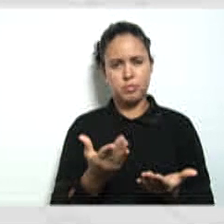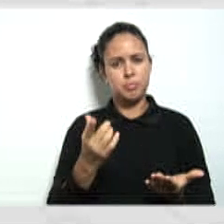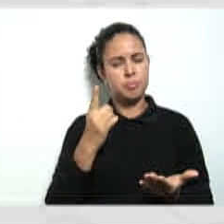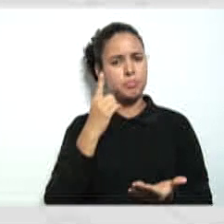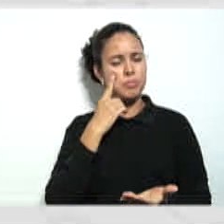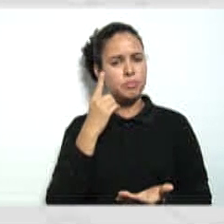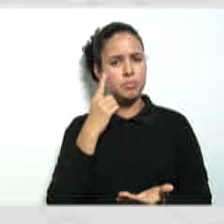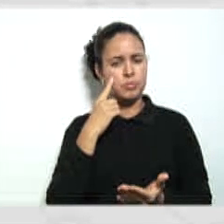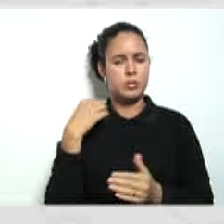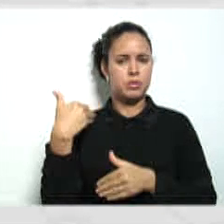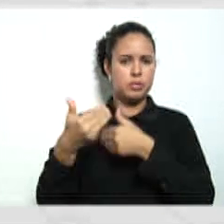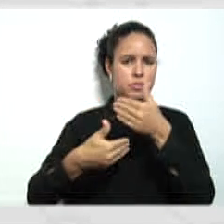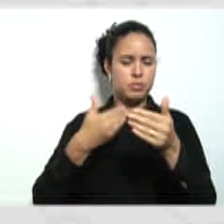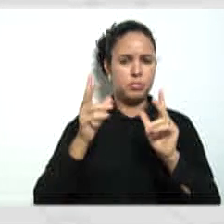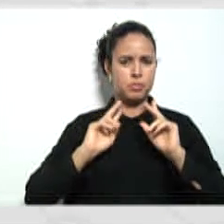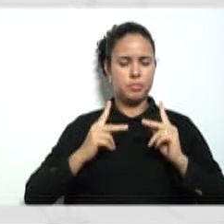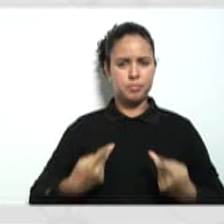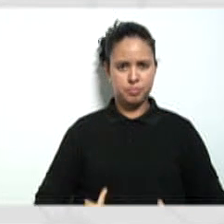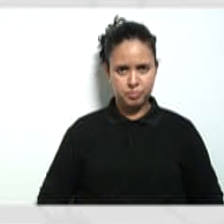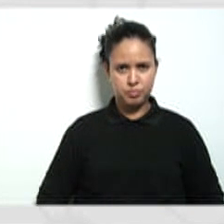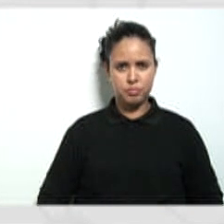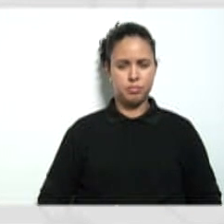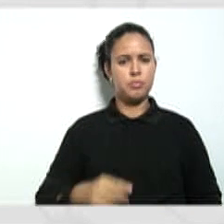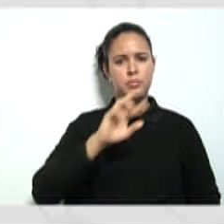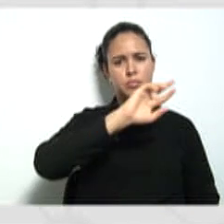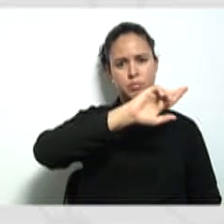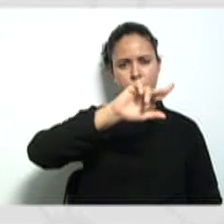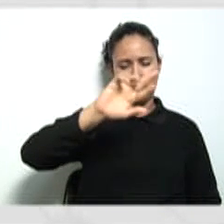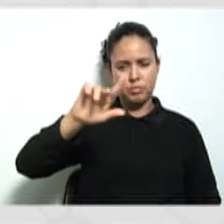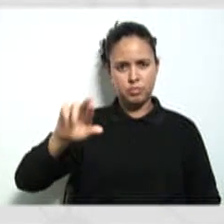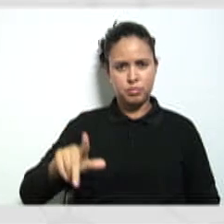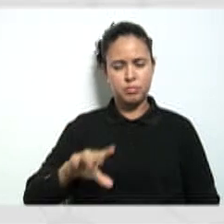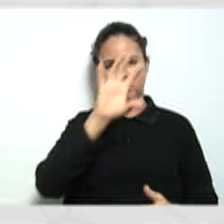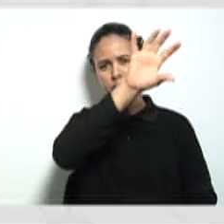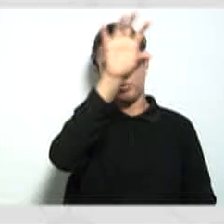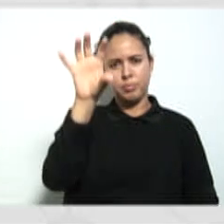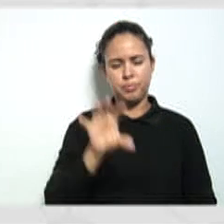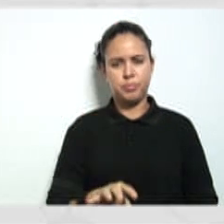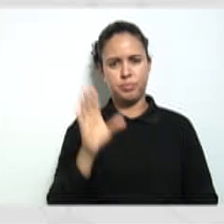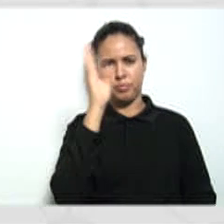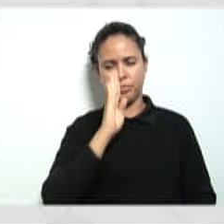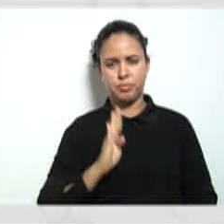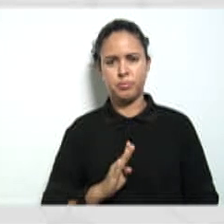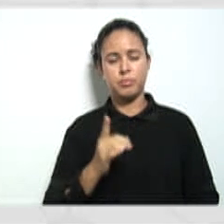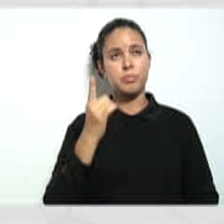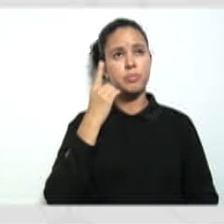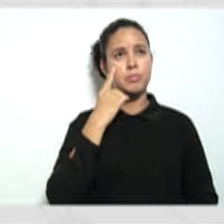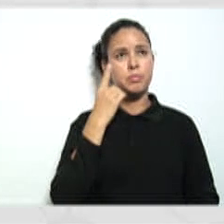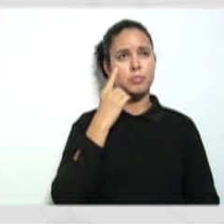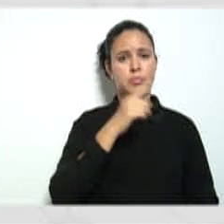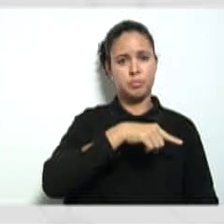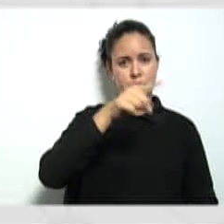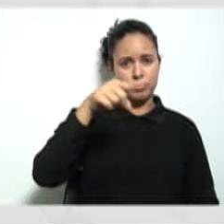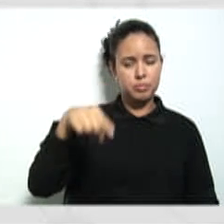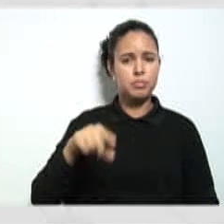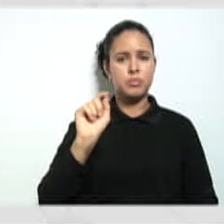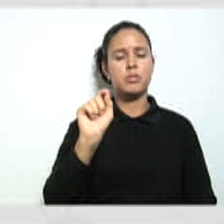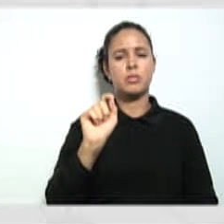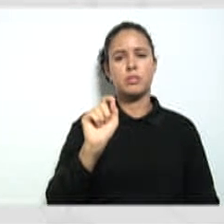humano nas diferentes regiões do país. Analisando o ranking, as diferenças socioeconômicas do país